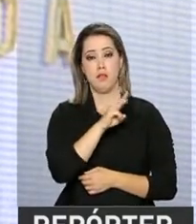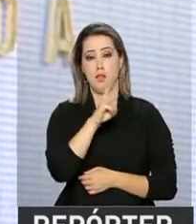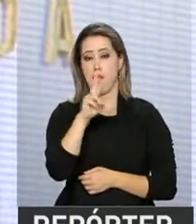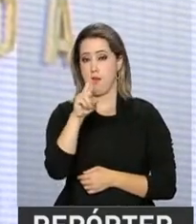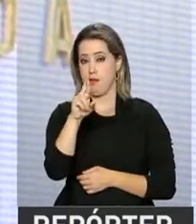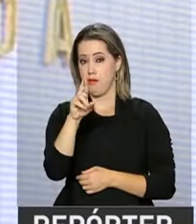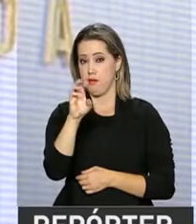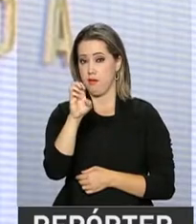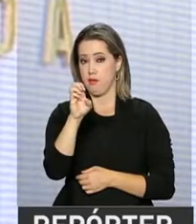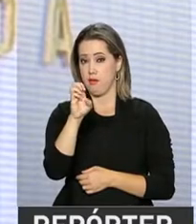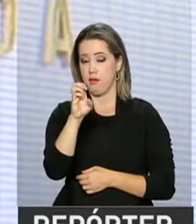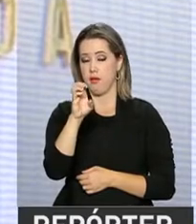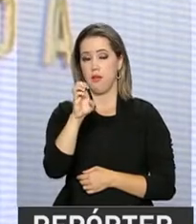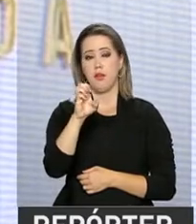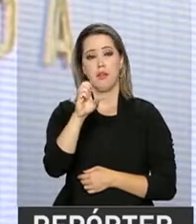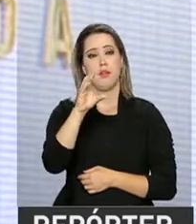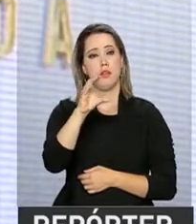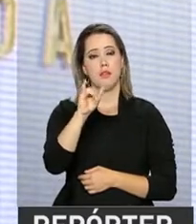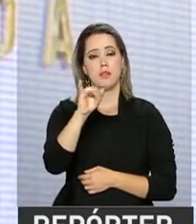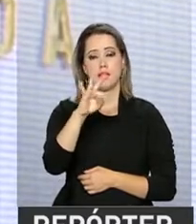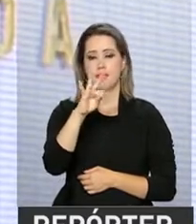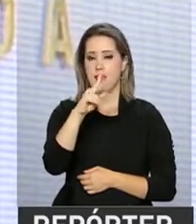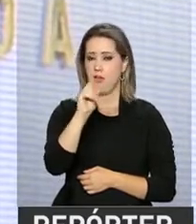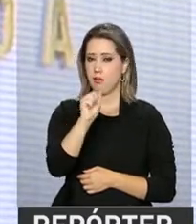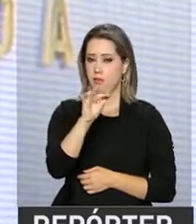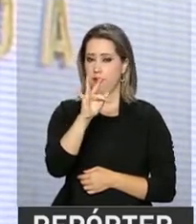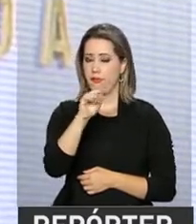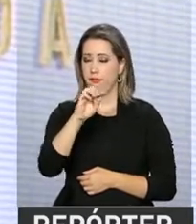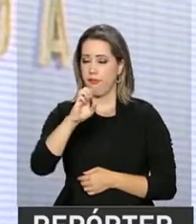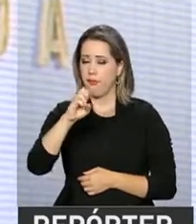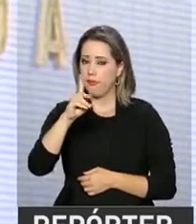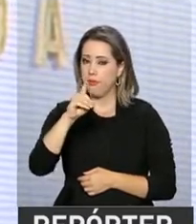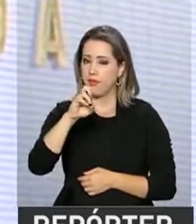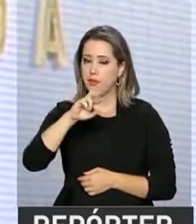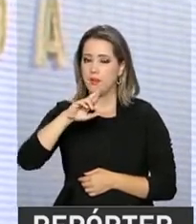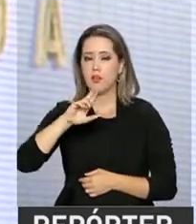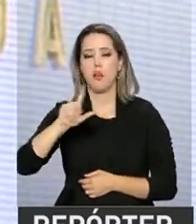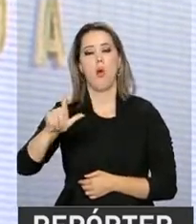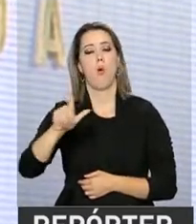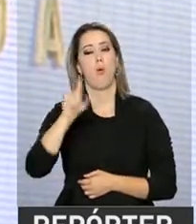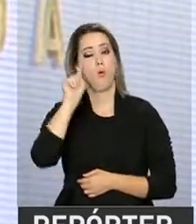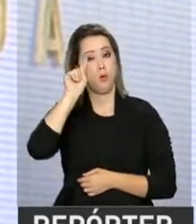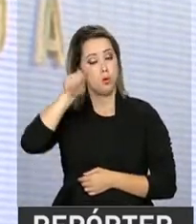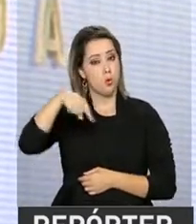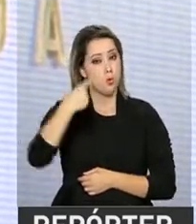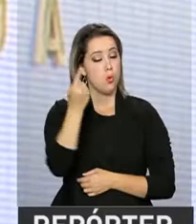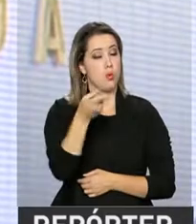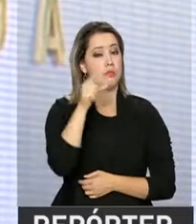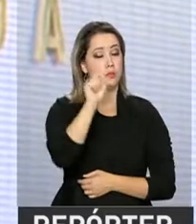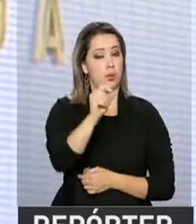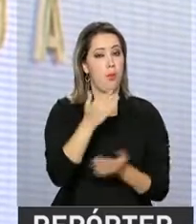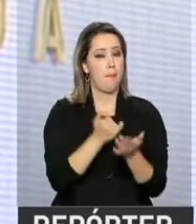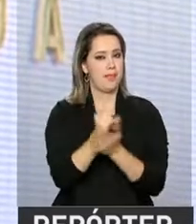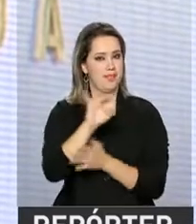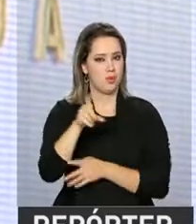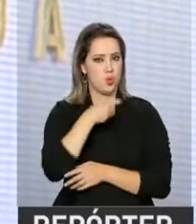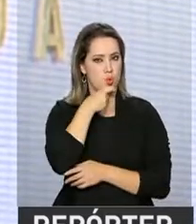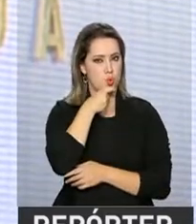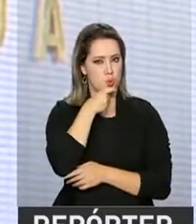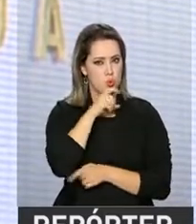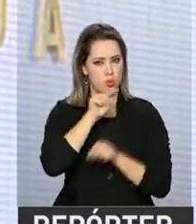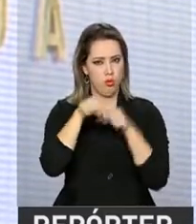Ela se dará início às 8 horas do dia 3 de julho próximo. Se encerrará no dia